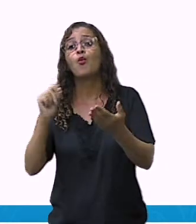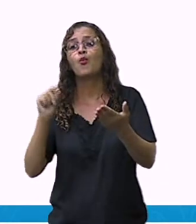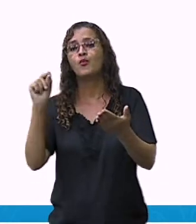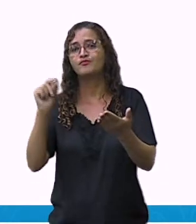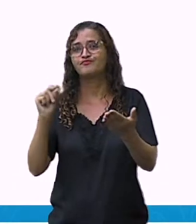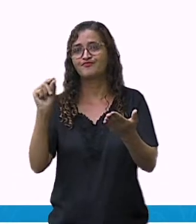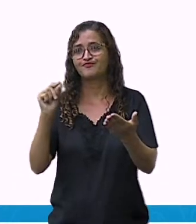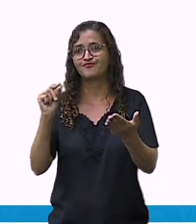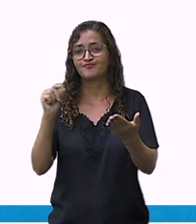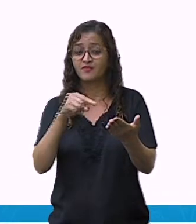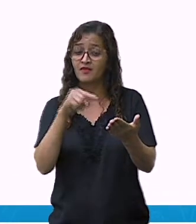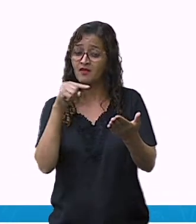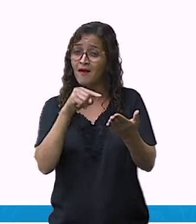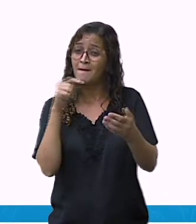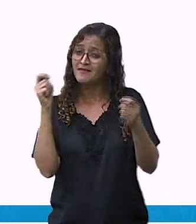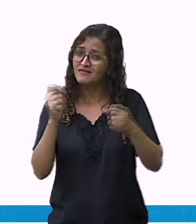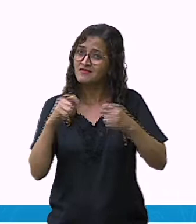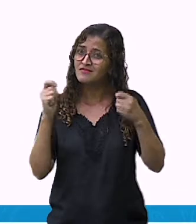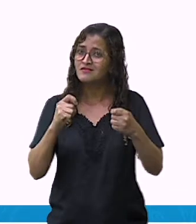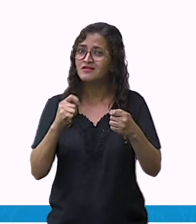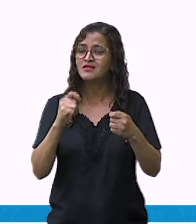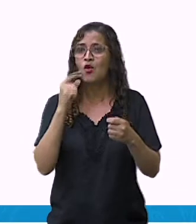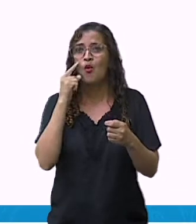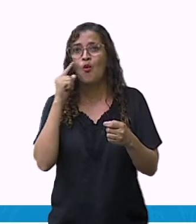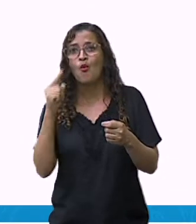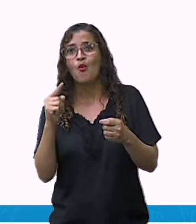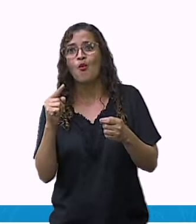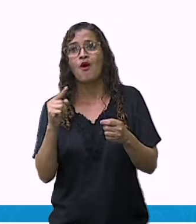que você saiba a ordem